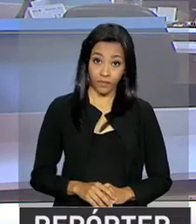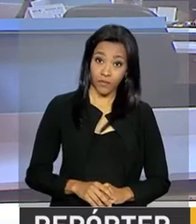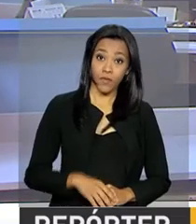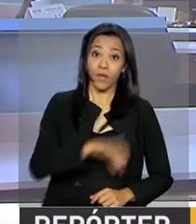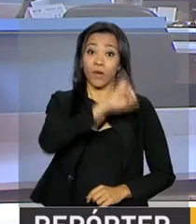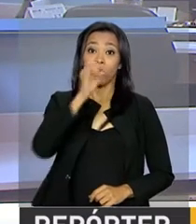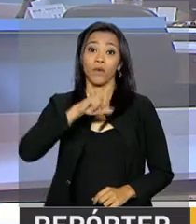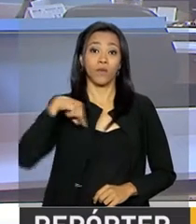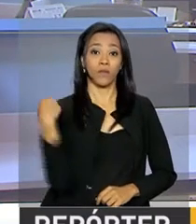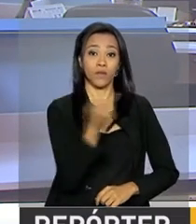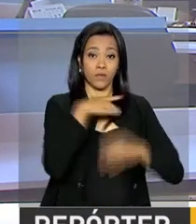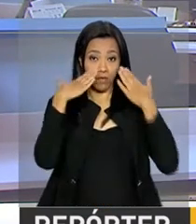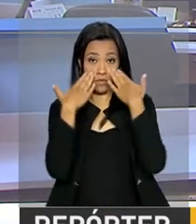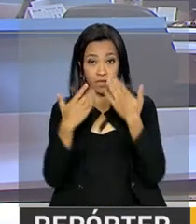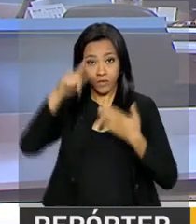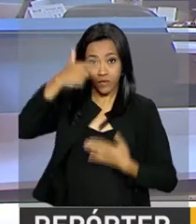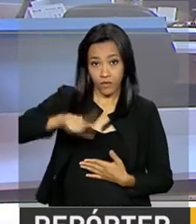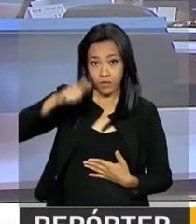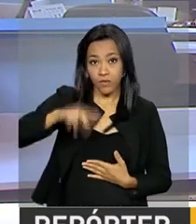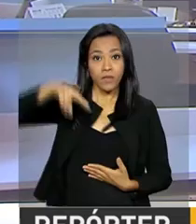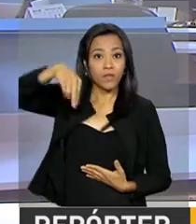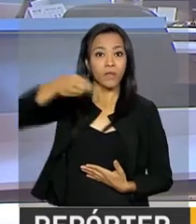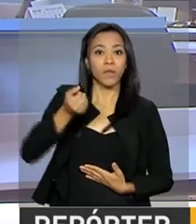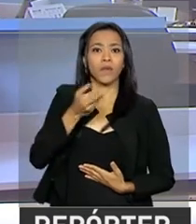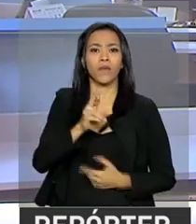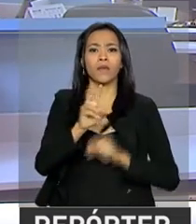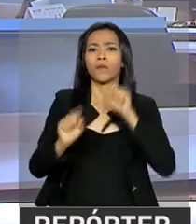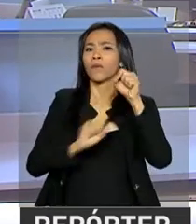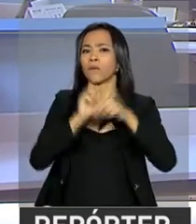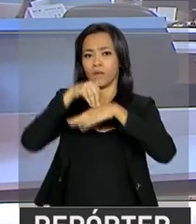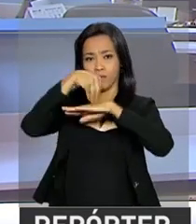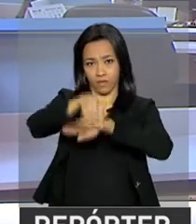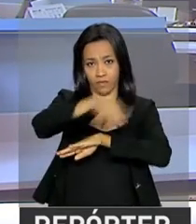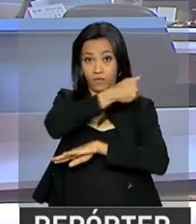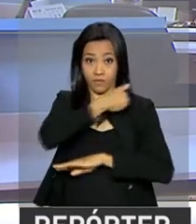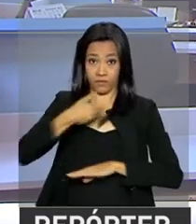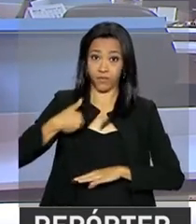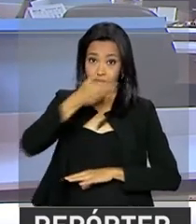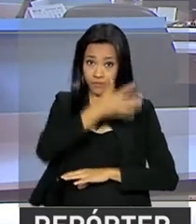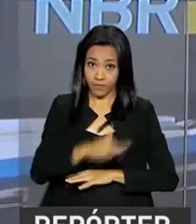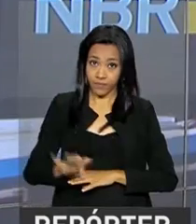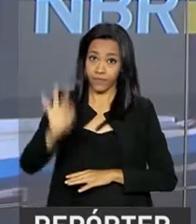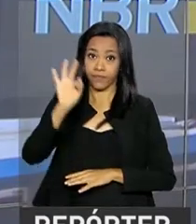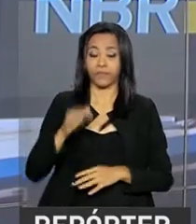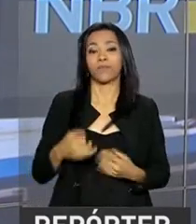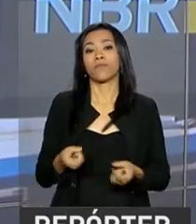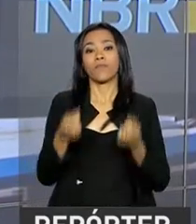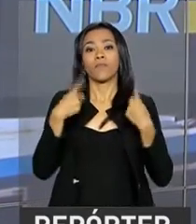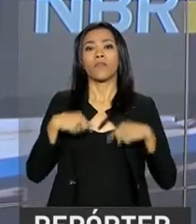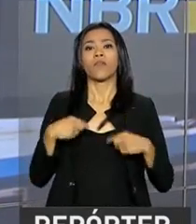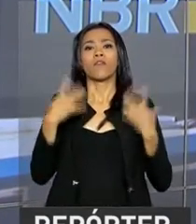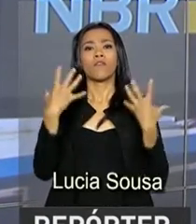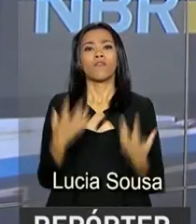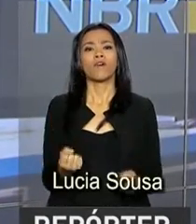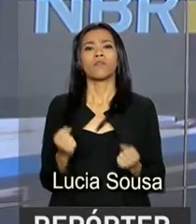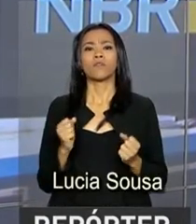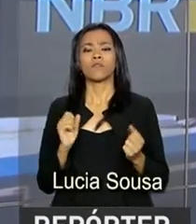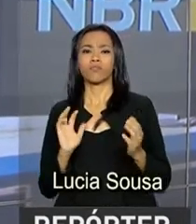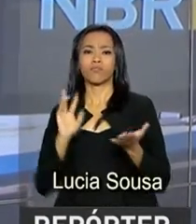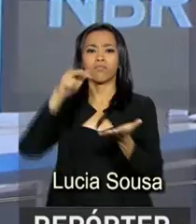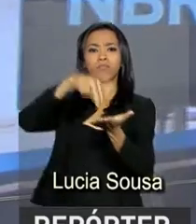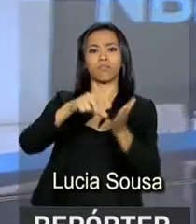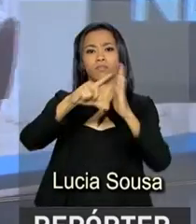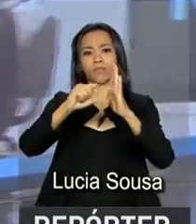Olá, voltamos com mais uma edição do Repórter NBR e as notícias do governo federal. E nós vamos direto ao Palácio Planalto